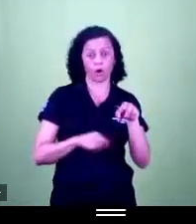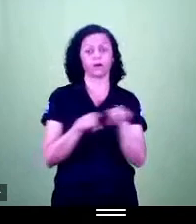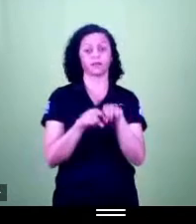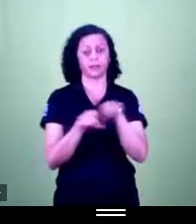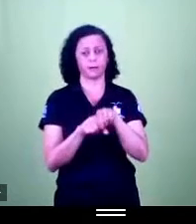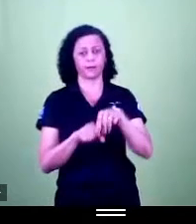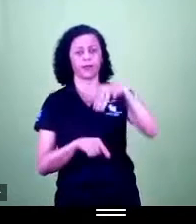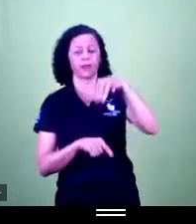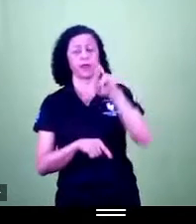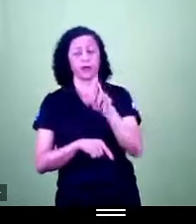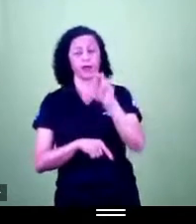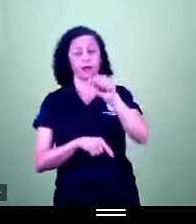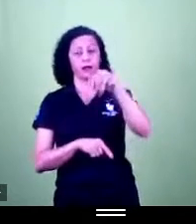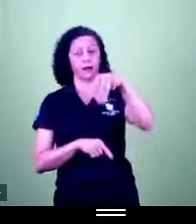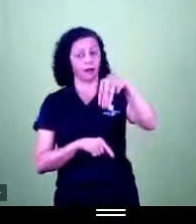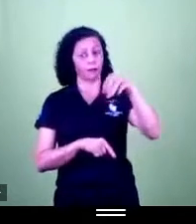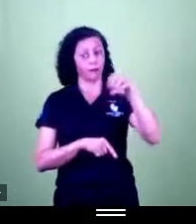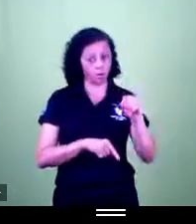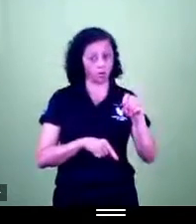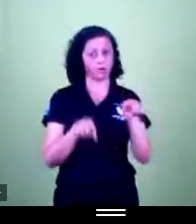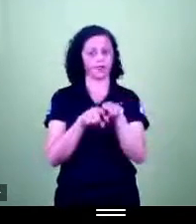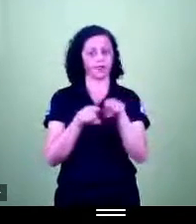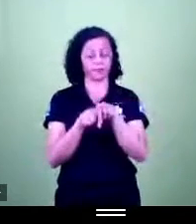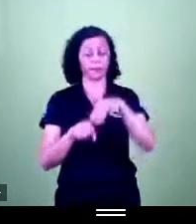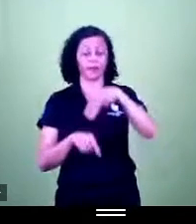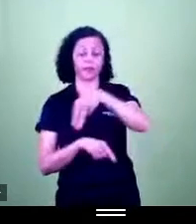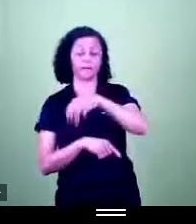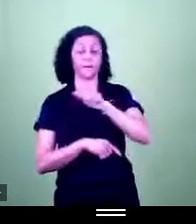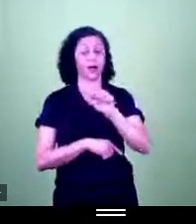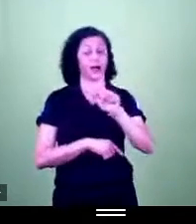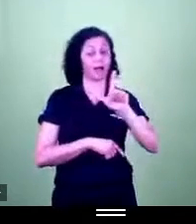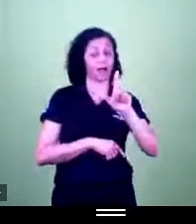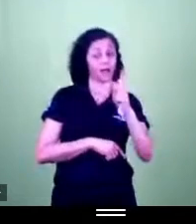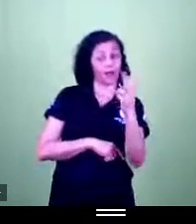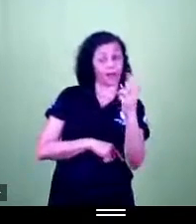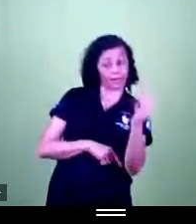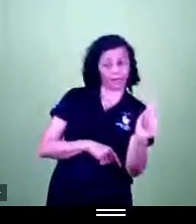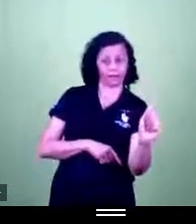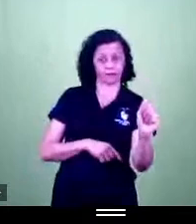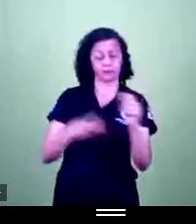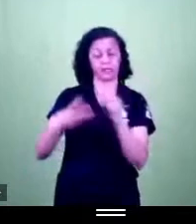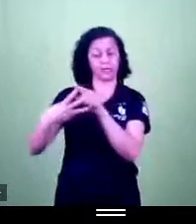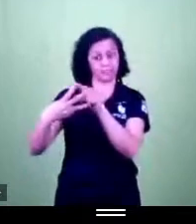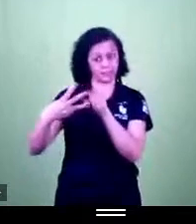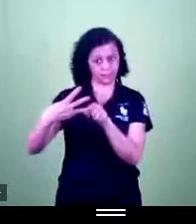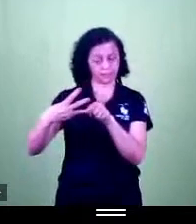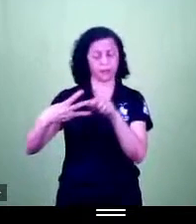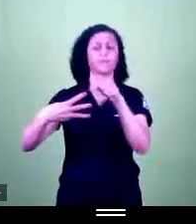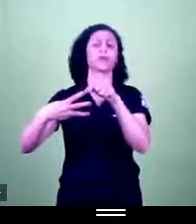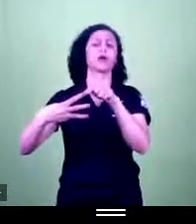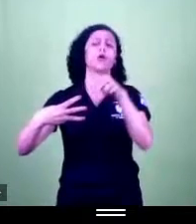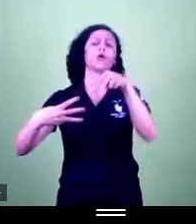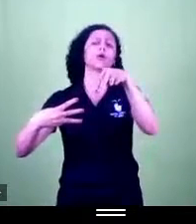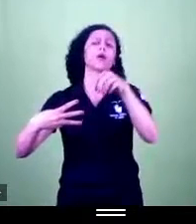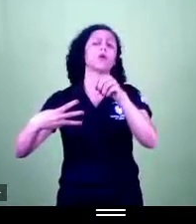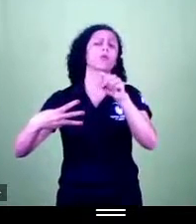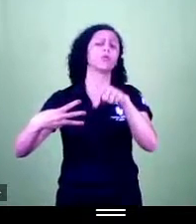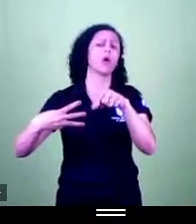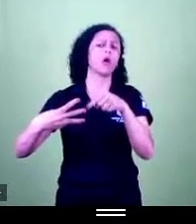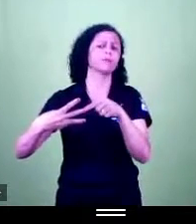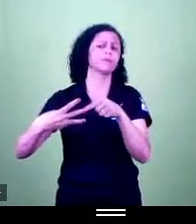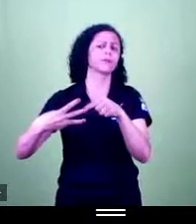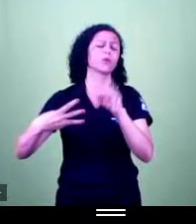Então, apresentar um conceito inicial dessas três definições. Do que é um nó? O que é um ramo? O que é uma